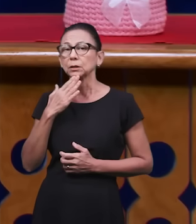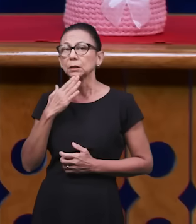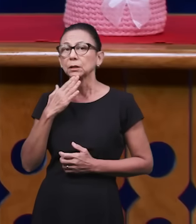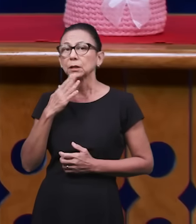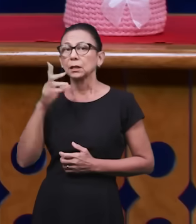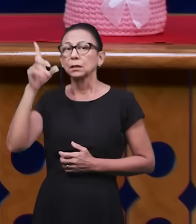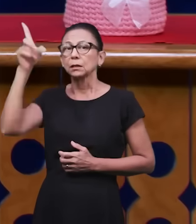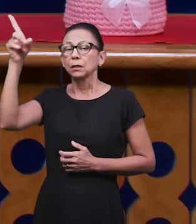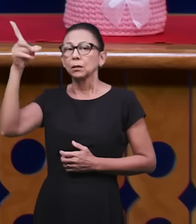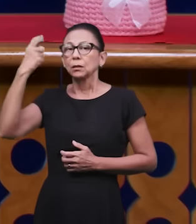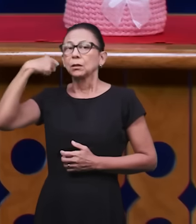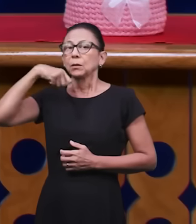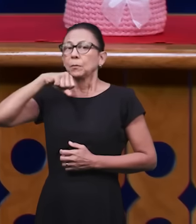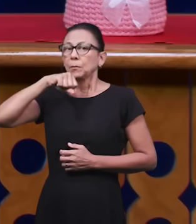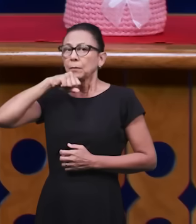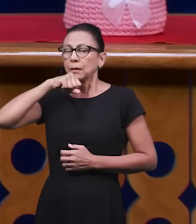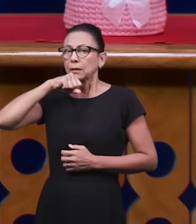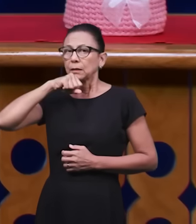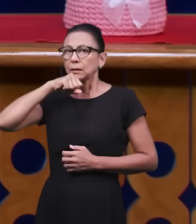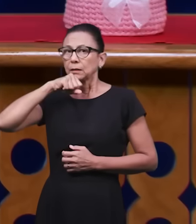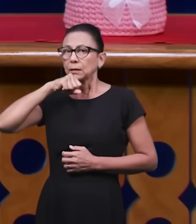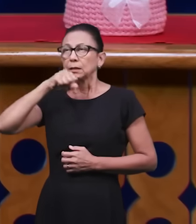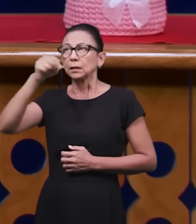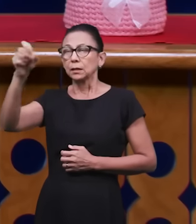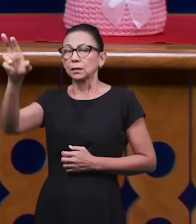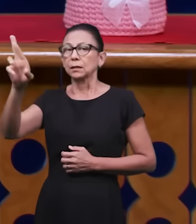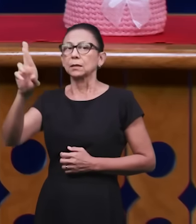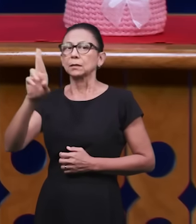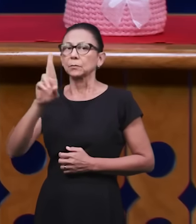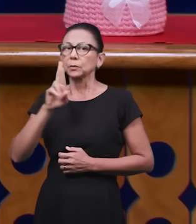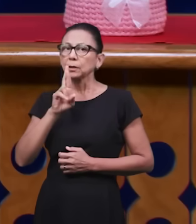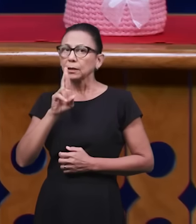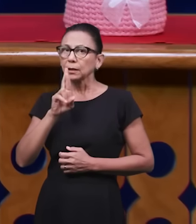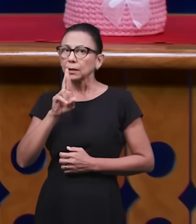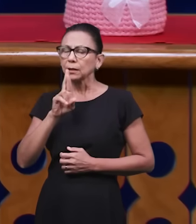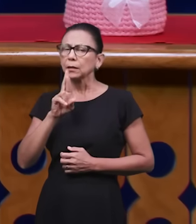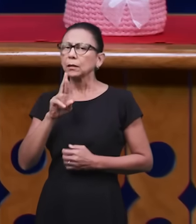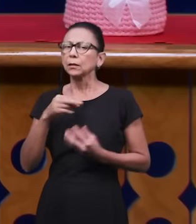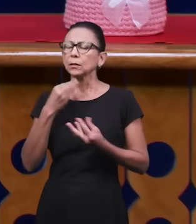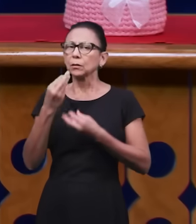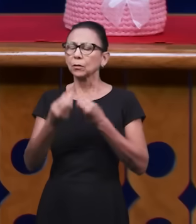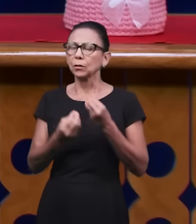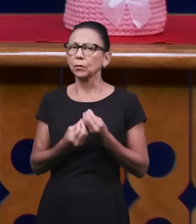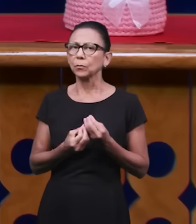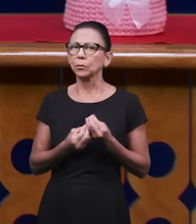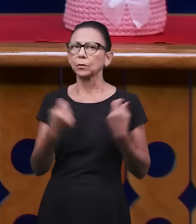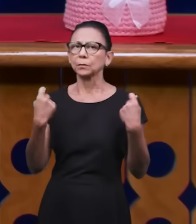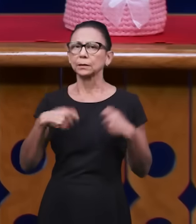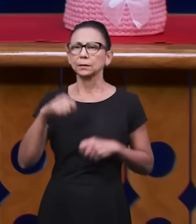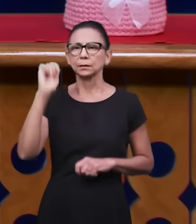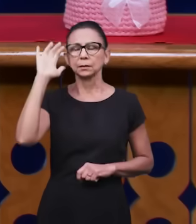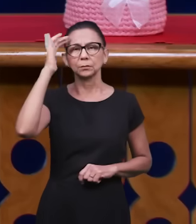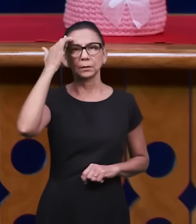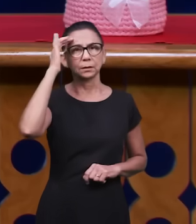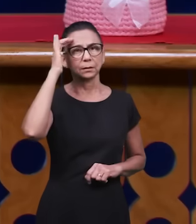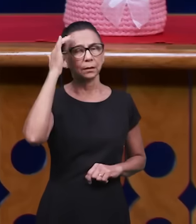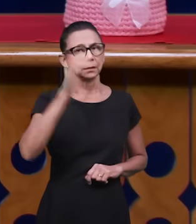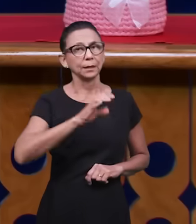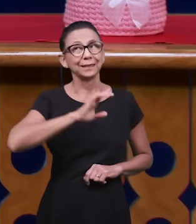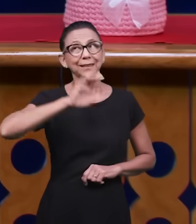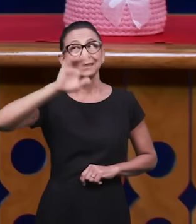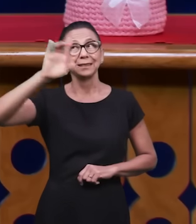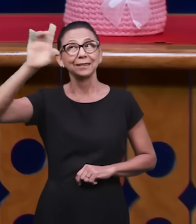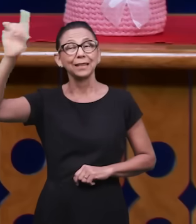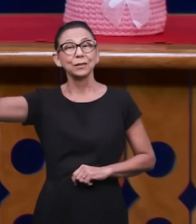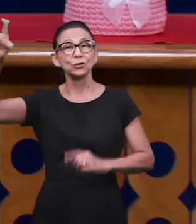nós somos chamados. O Senhor diz aqui na palavra, não escolheste vós a mim. E Ele tira de